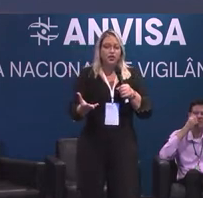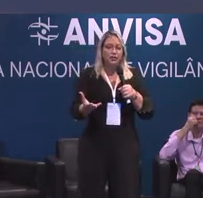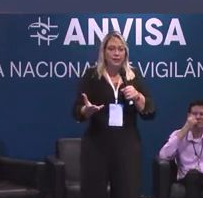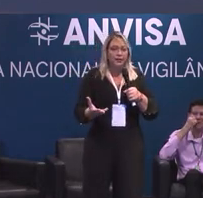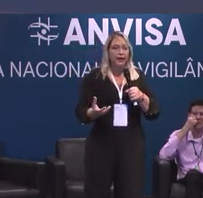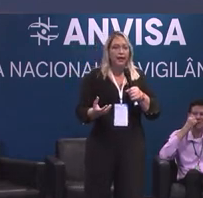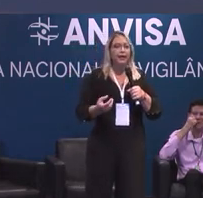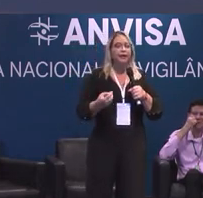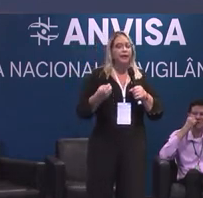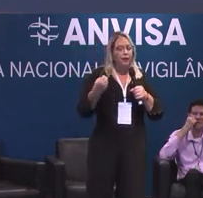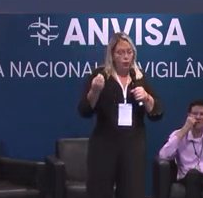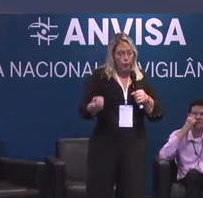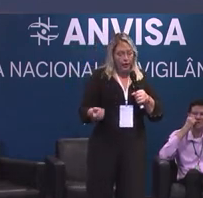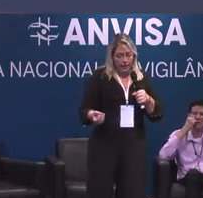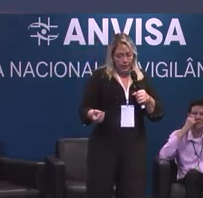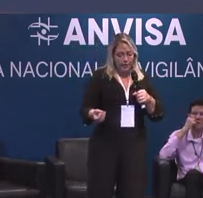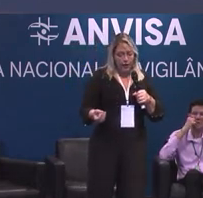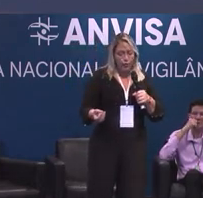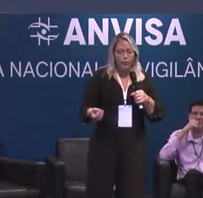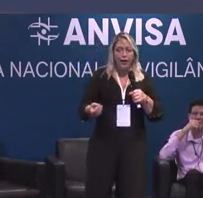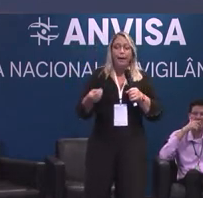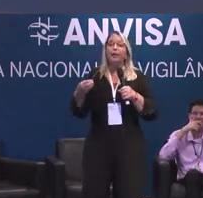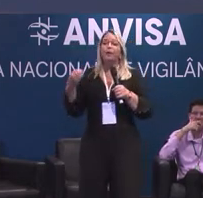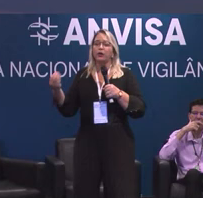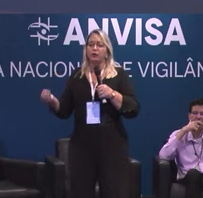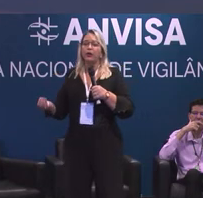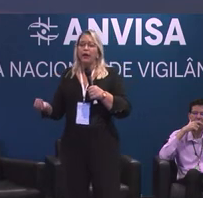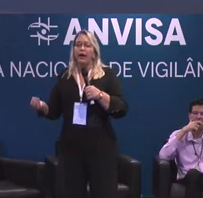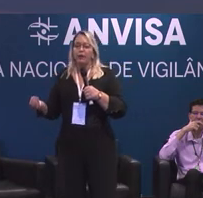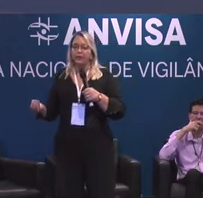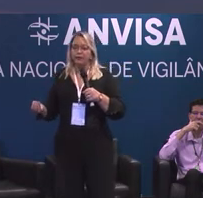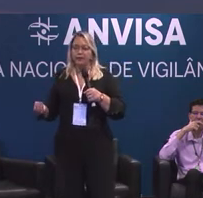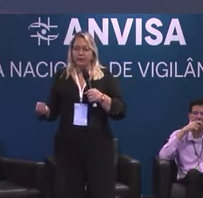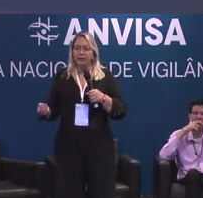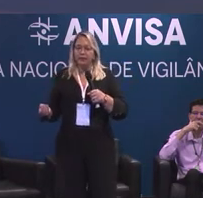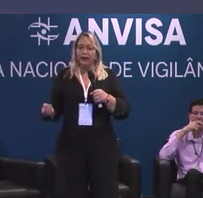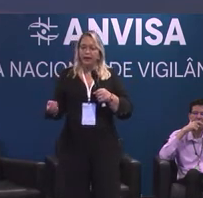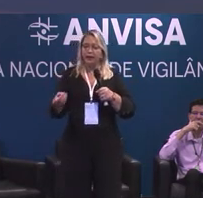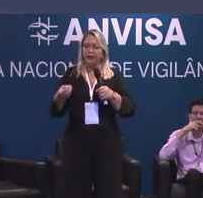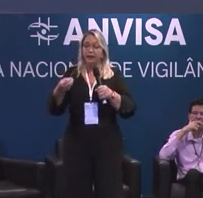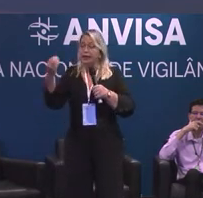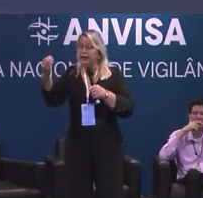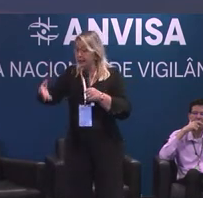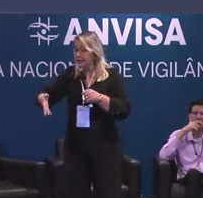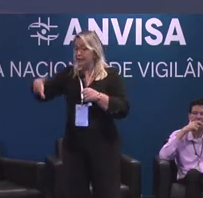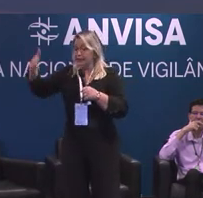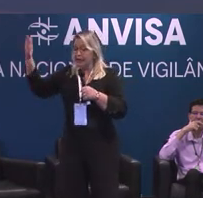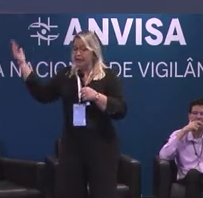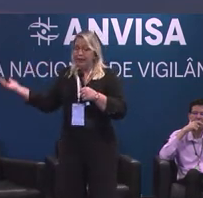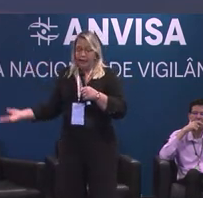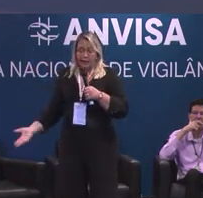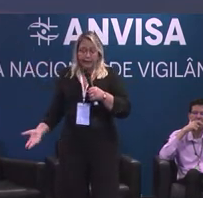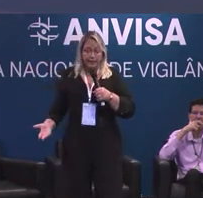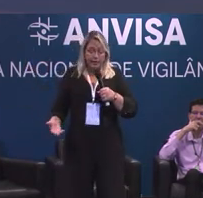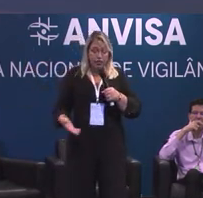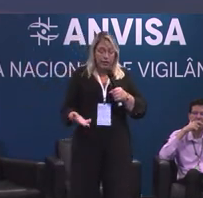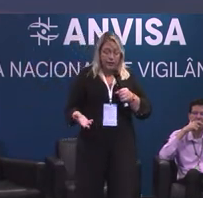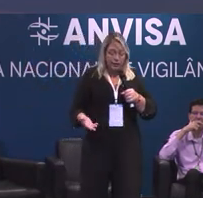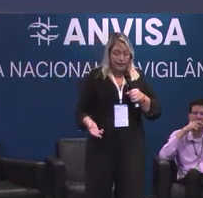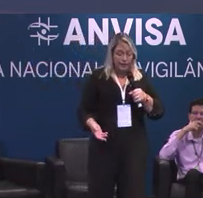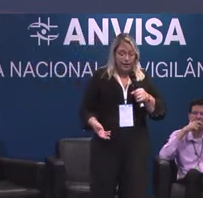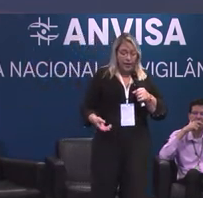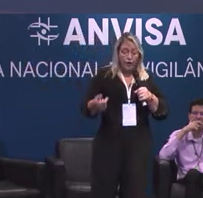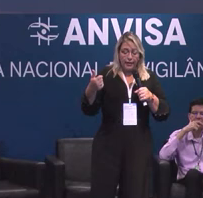vigilância sanitária, comunicando a saúde, aprimorando a consciência sanitária, né, de crianças, né? Até desde